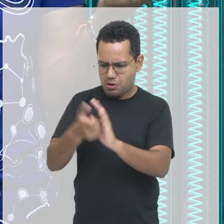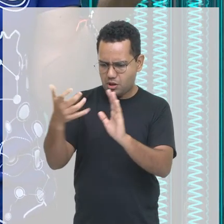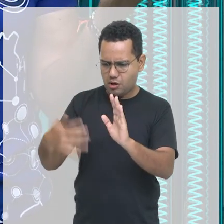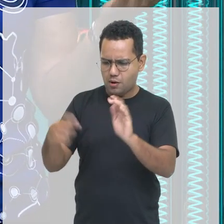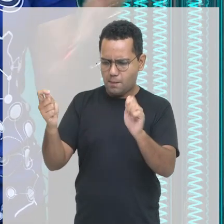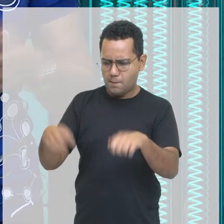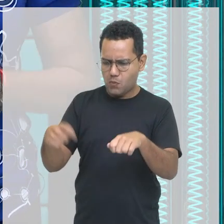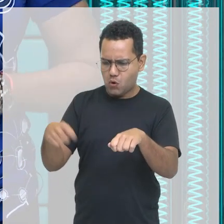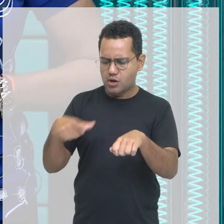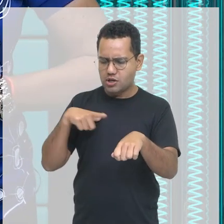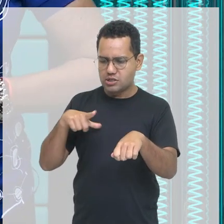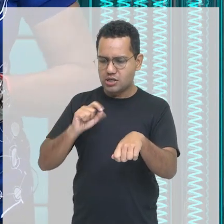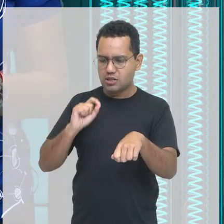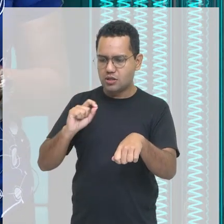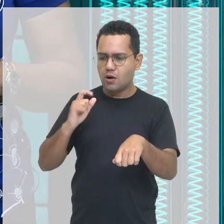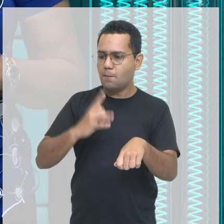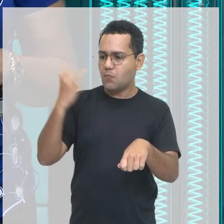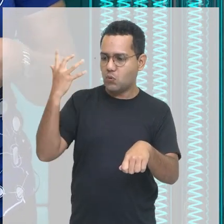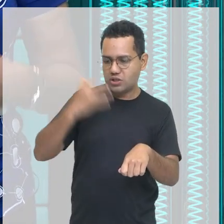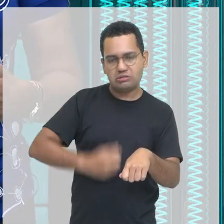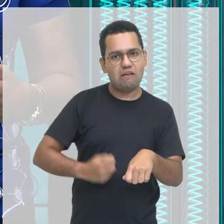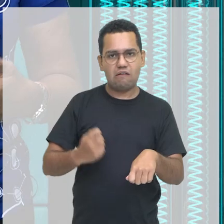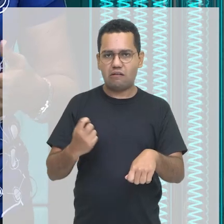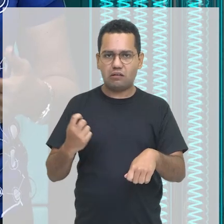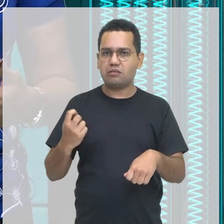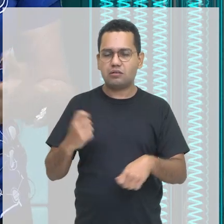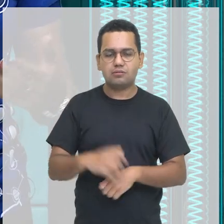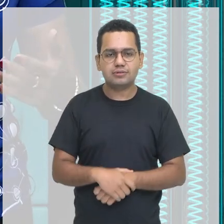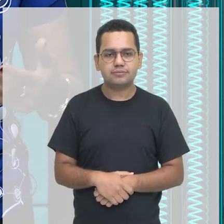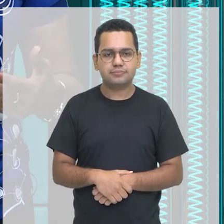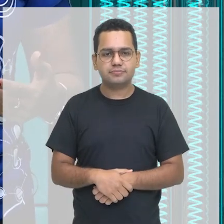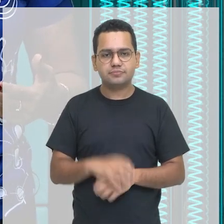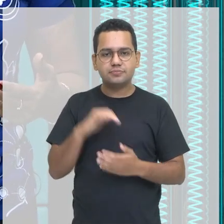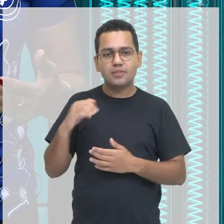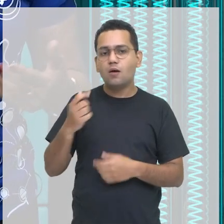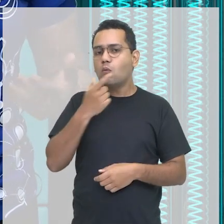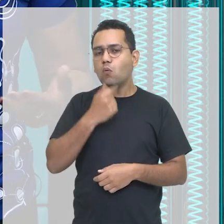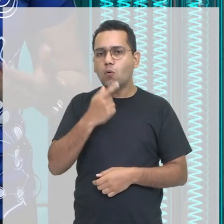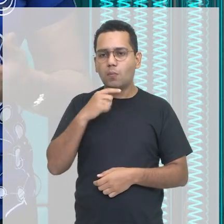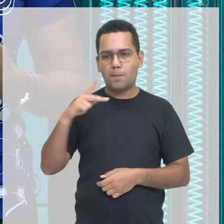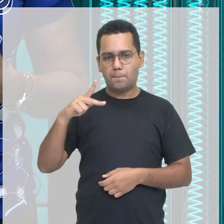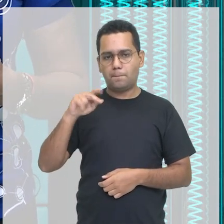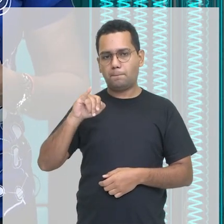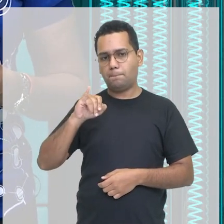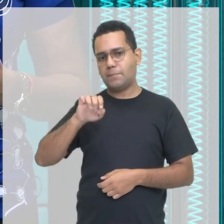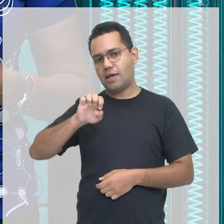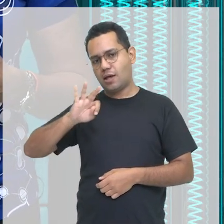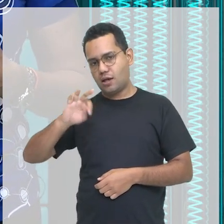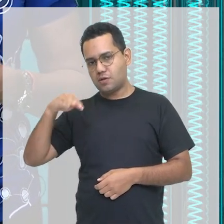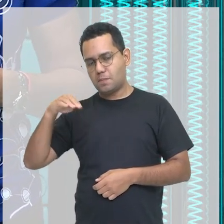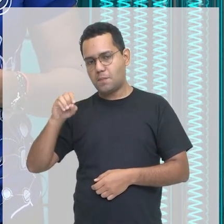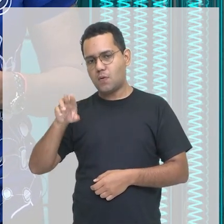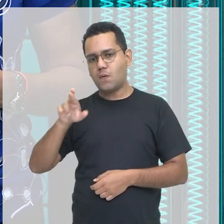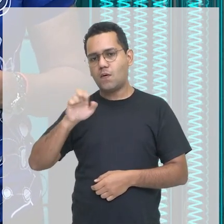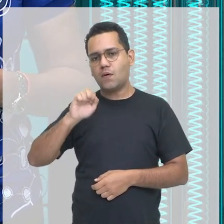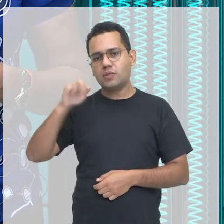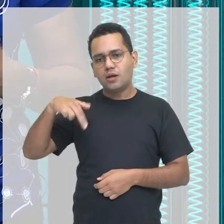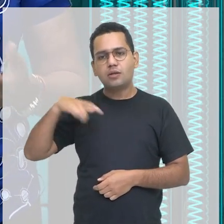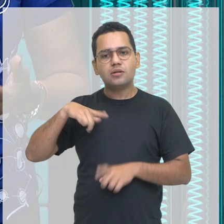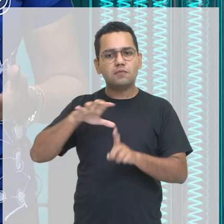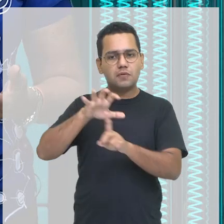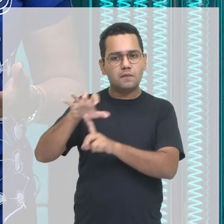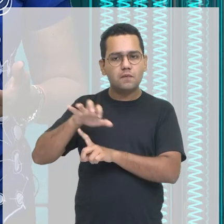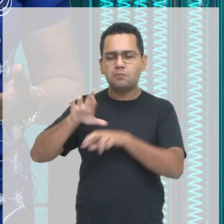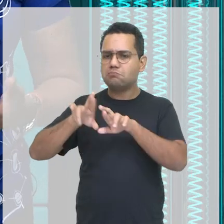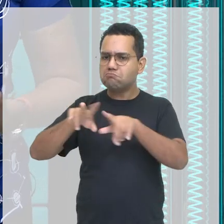estética universal. Então, Pierre Mondrian, influenciado pela pintura abstrata, inúmeros estilos e movimentos